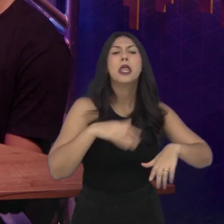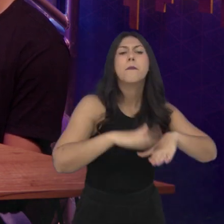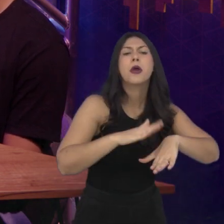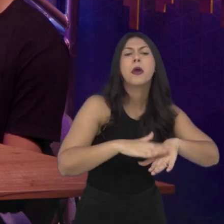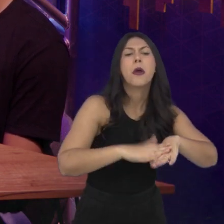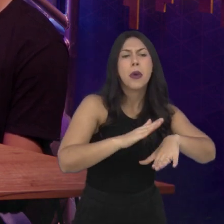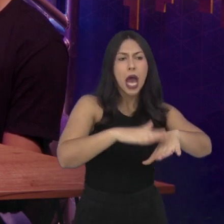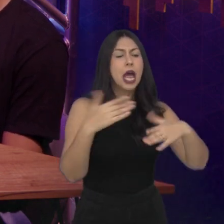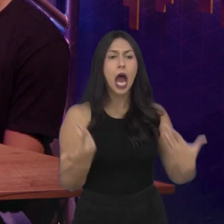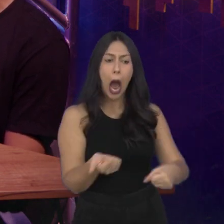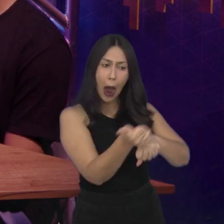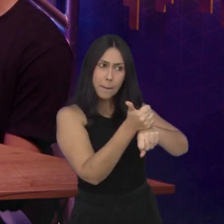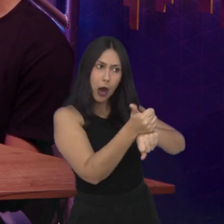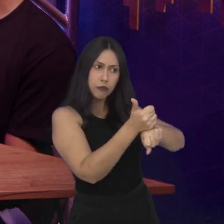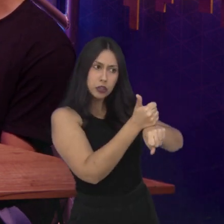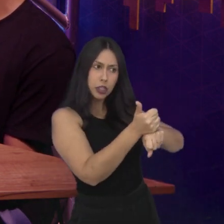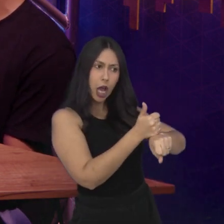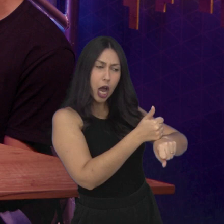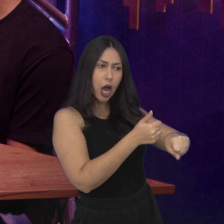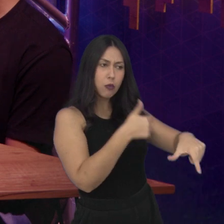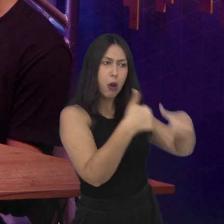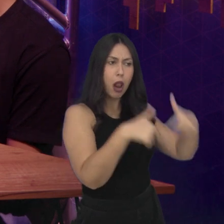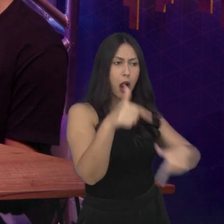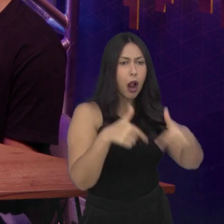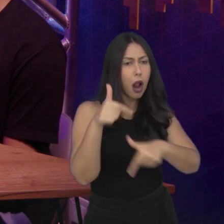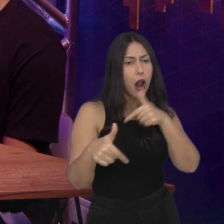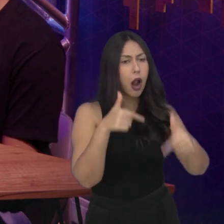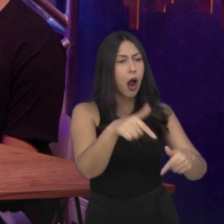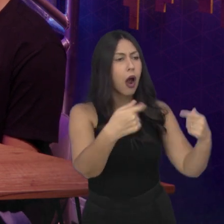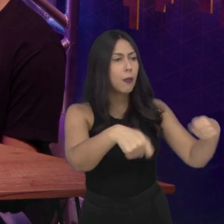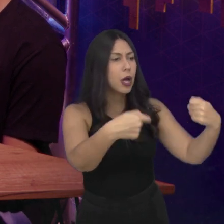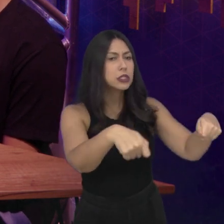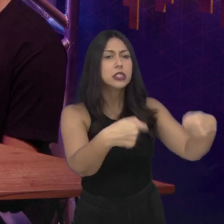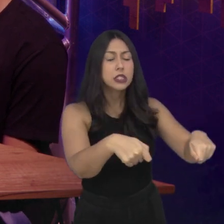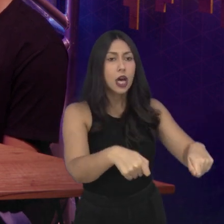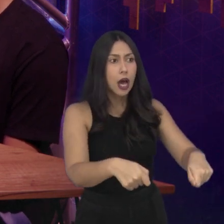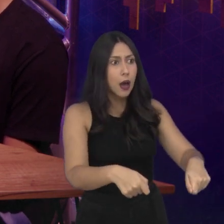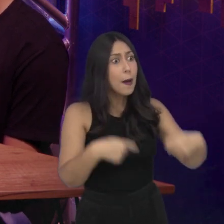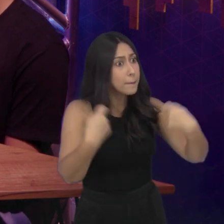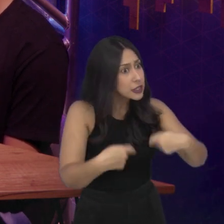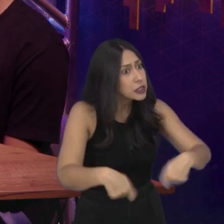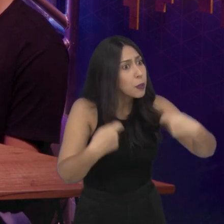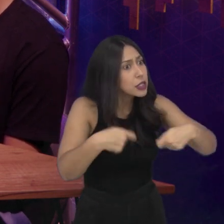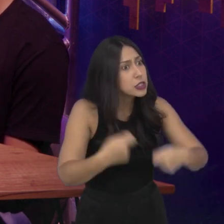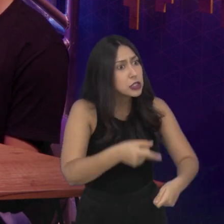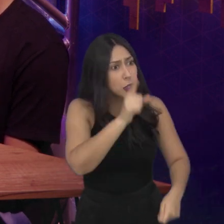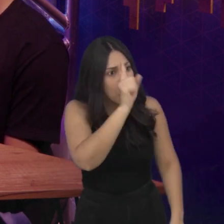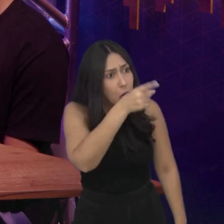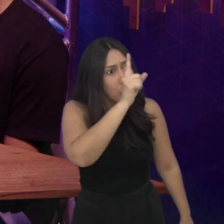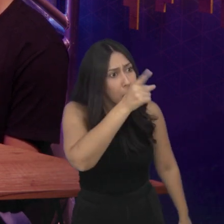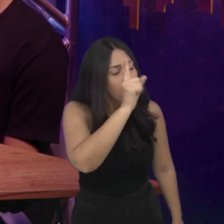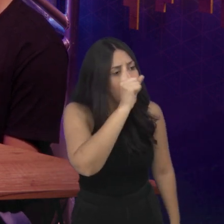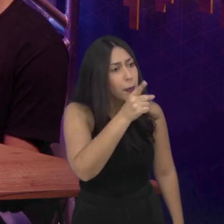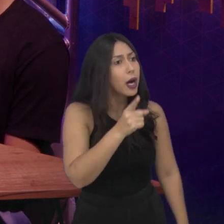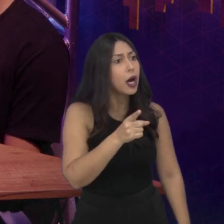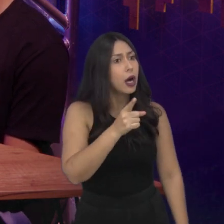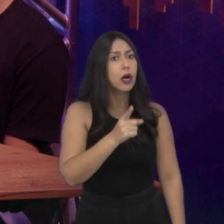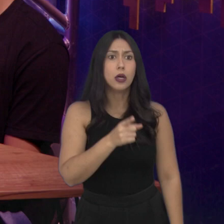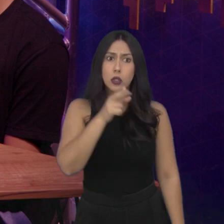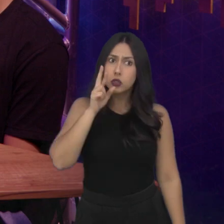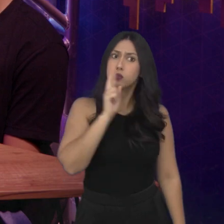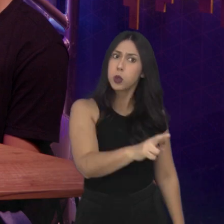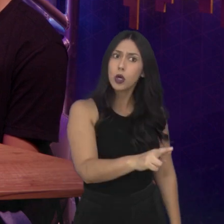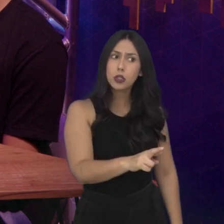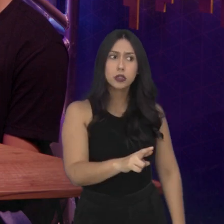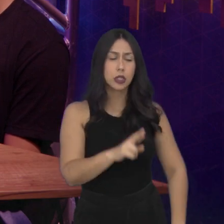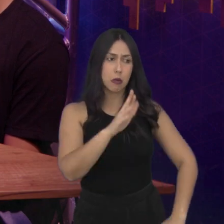tudo, que a gente tem que ser um profissional multitarefa. Né? Exatamente, você tem que fazer e você tem que obter sucessos e você tem que